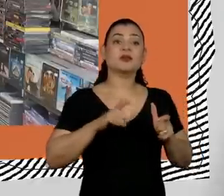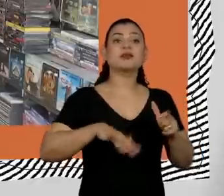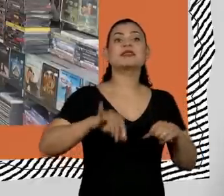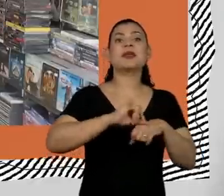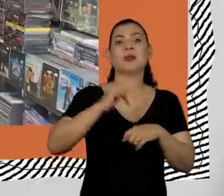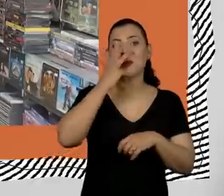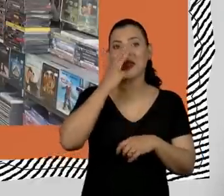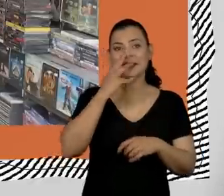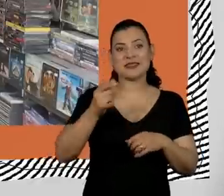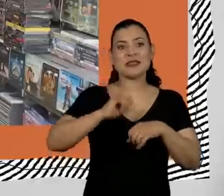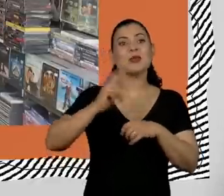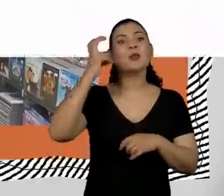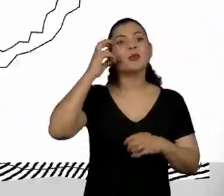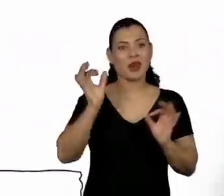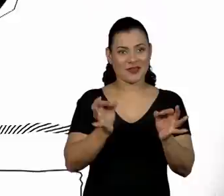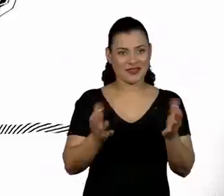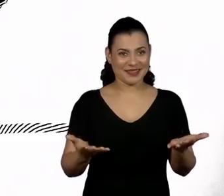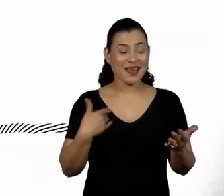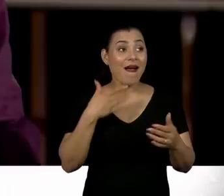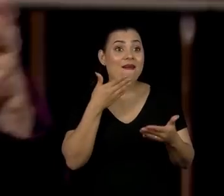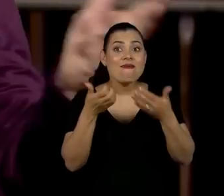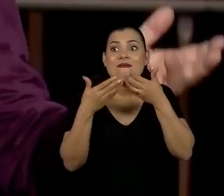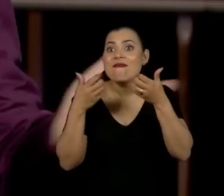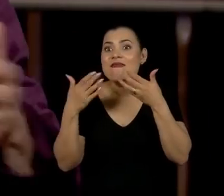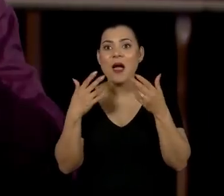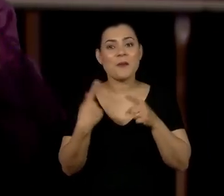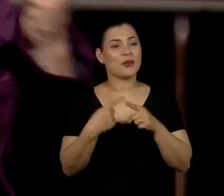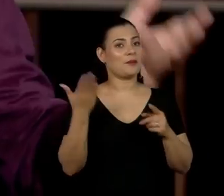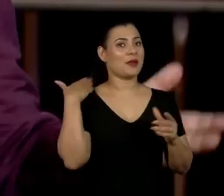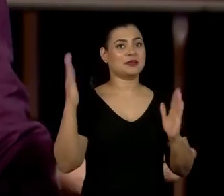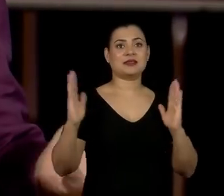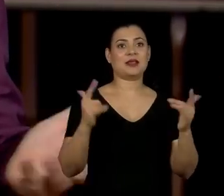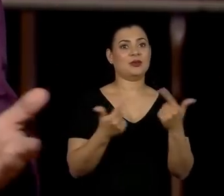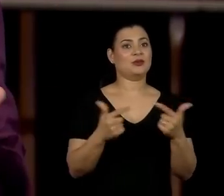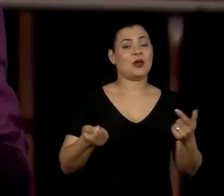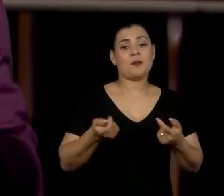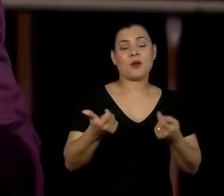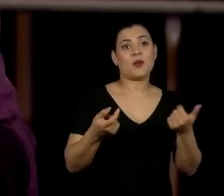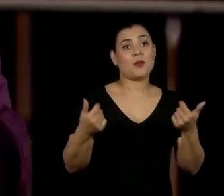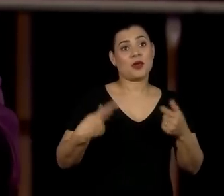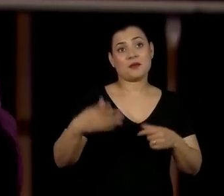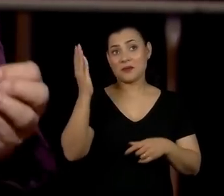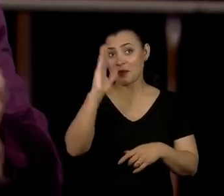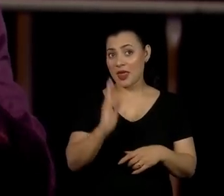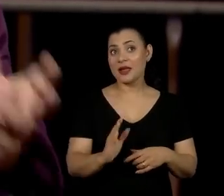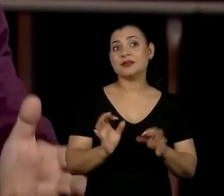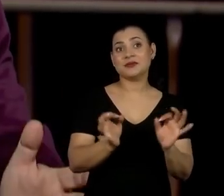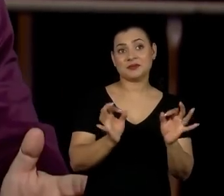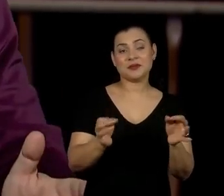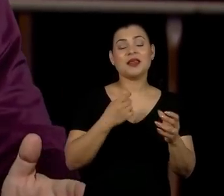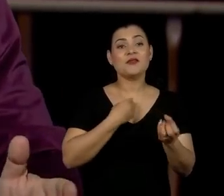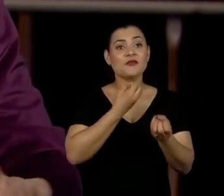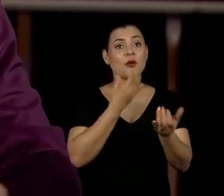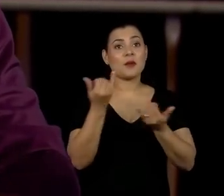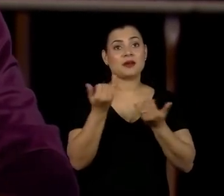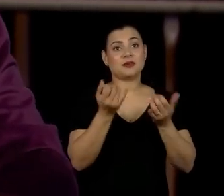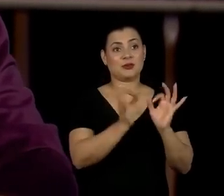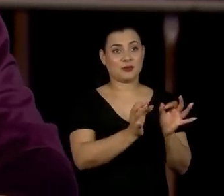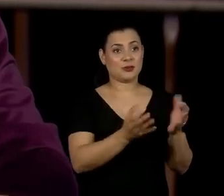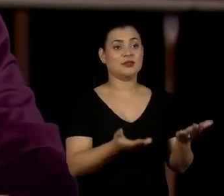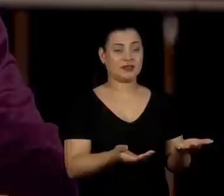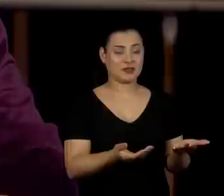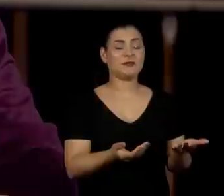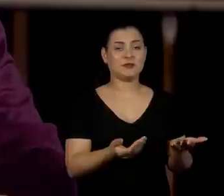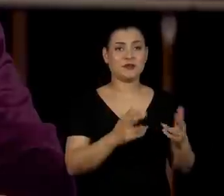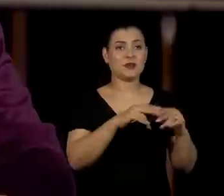né que você tinha acesso numa época que nada a gente chegava no Brasil as informações mesmo né